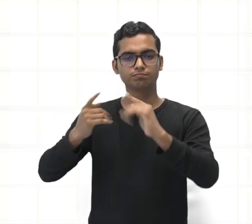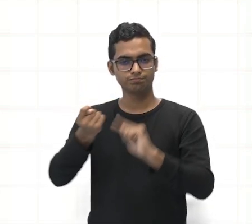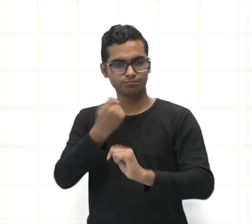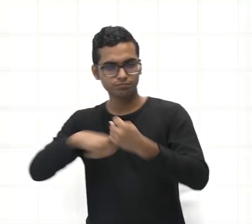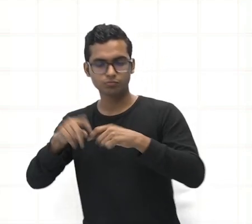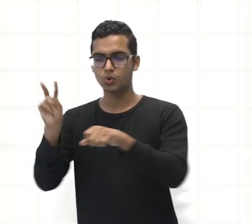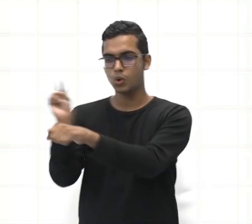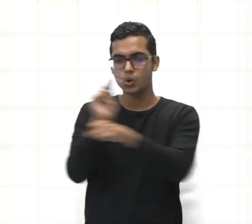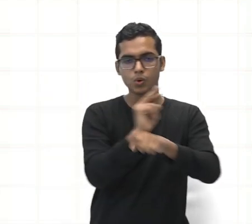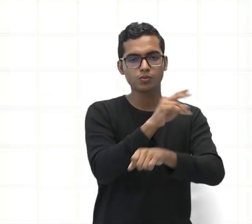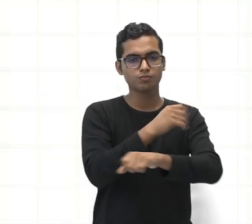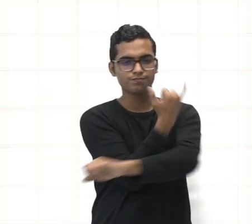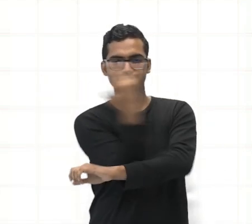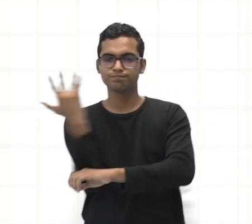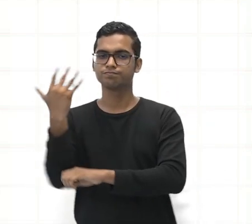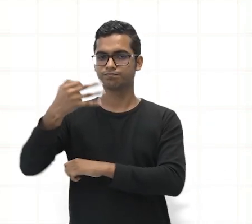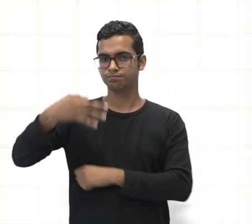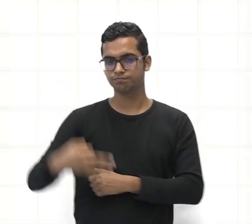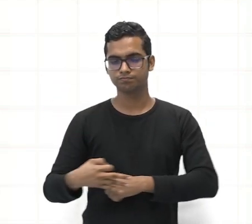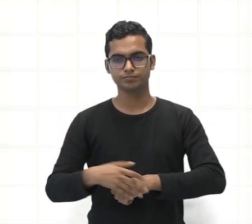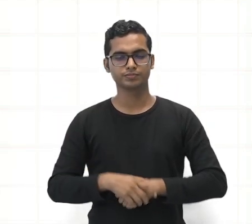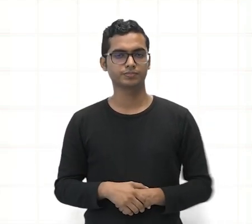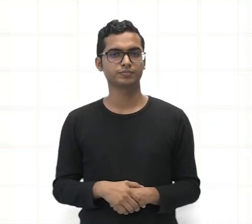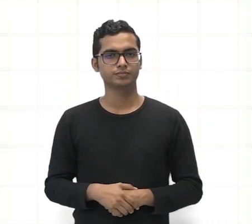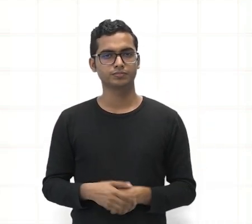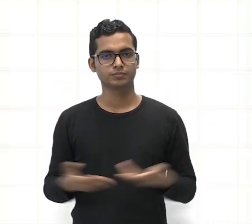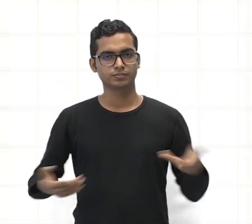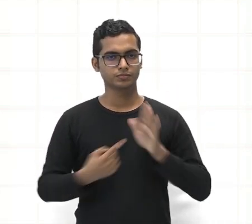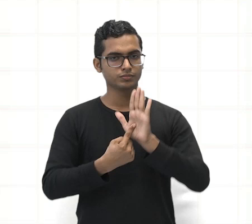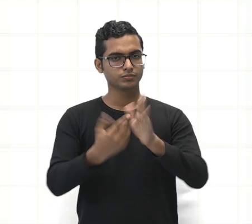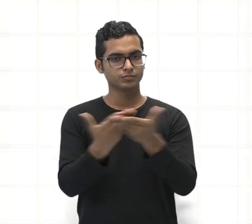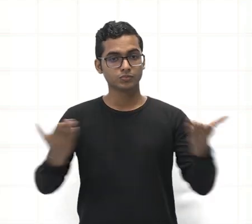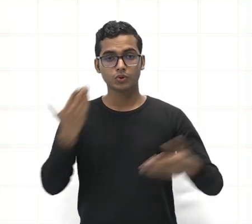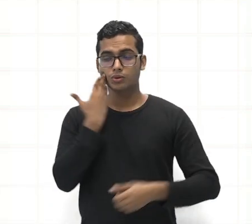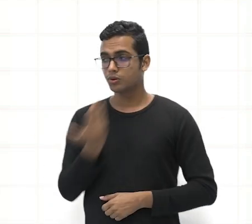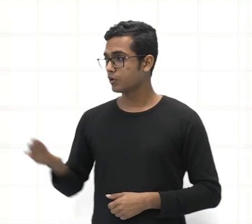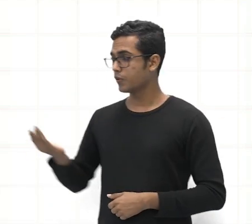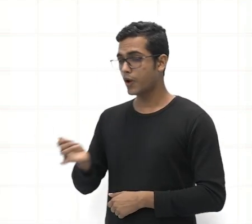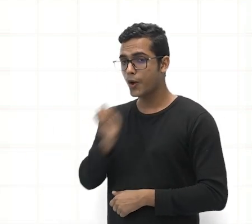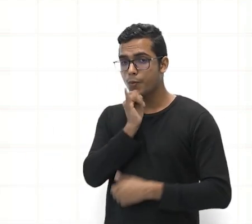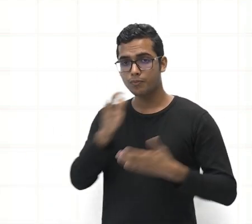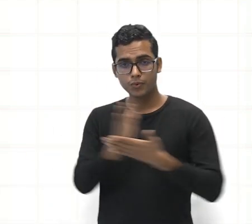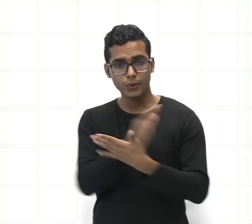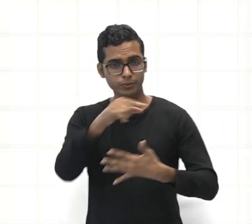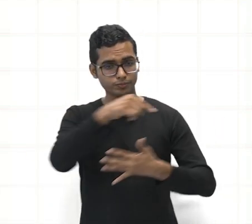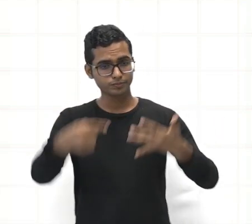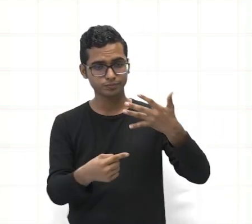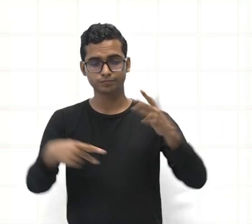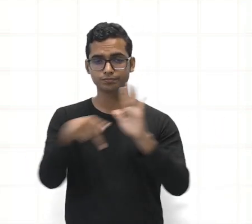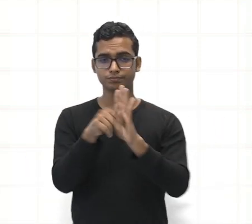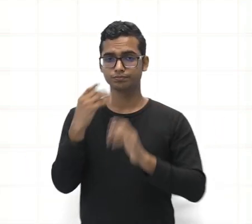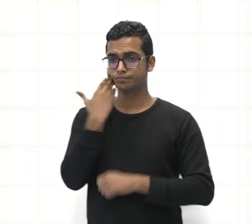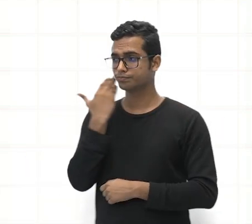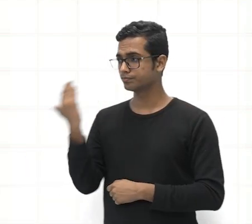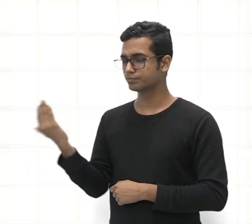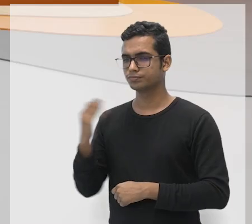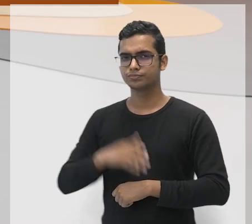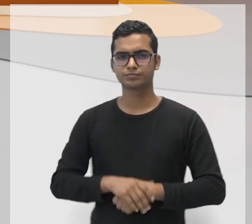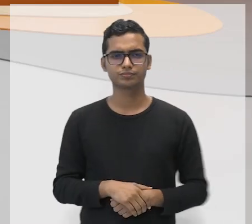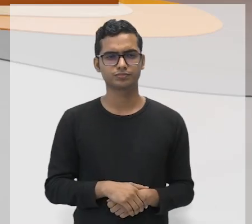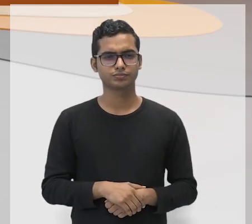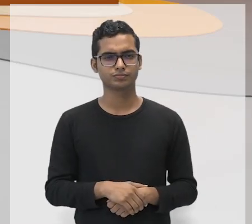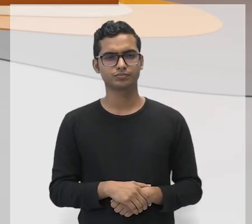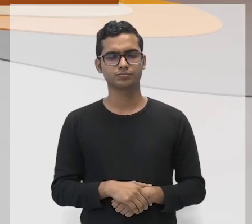a conservação ambiental. E eu trago para vocês aqui exemplos, né, dessas unidades de